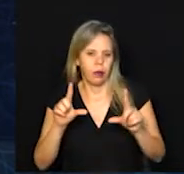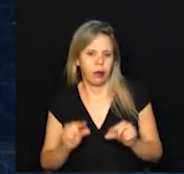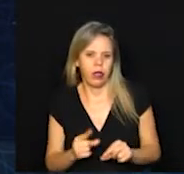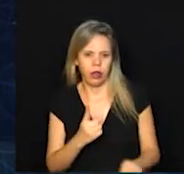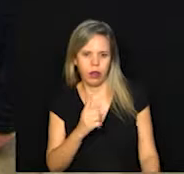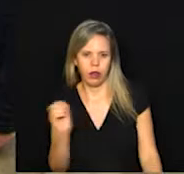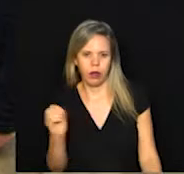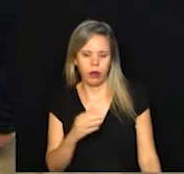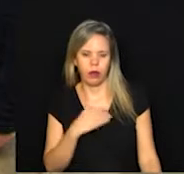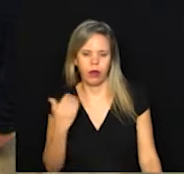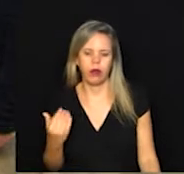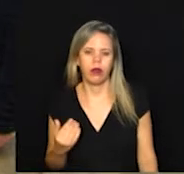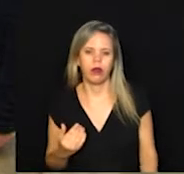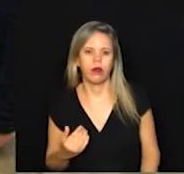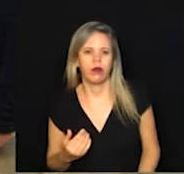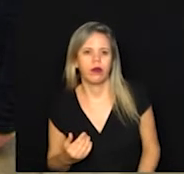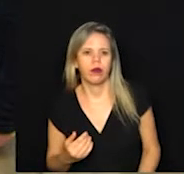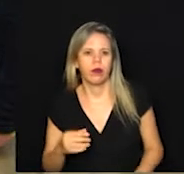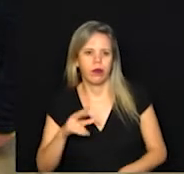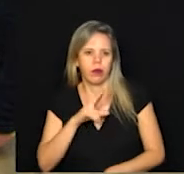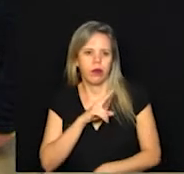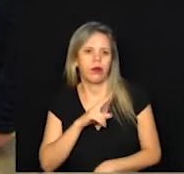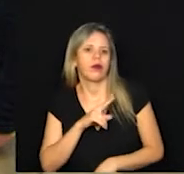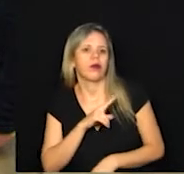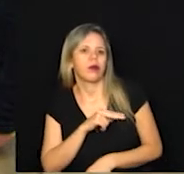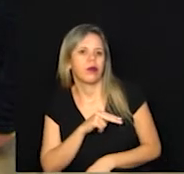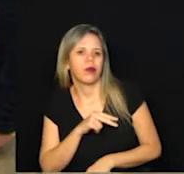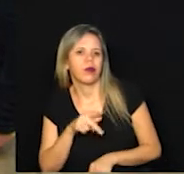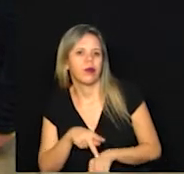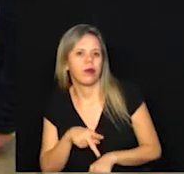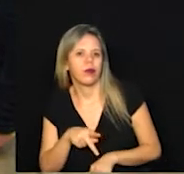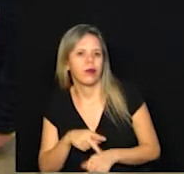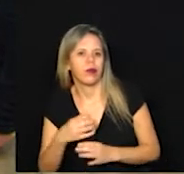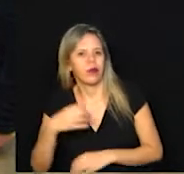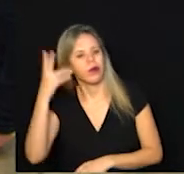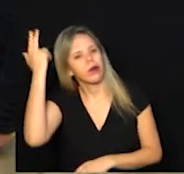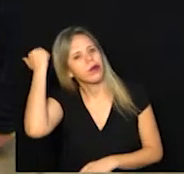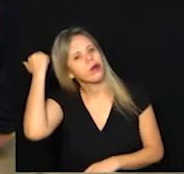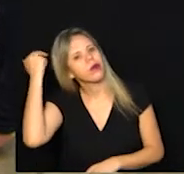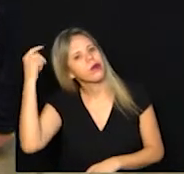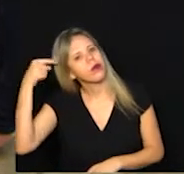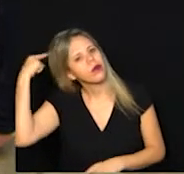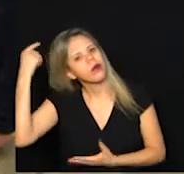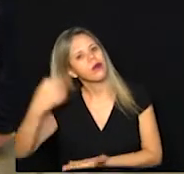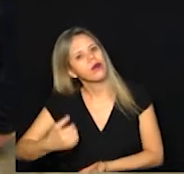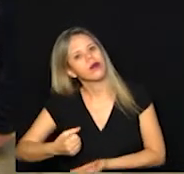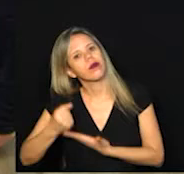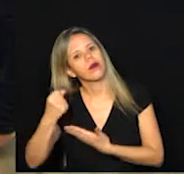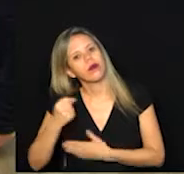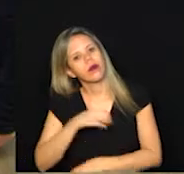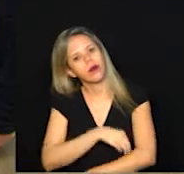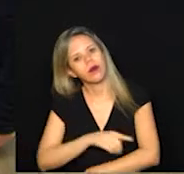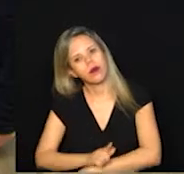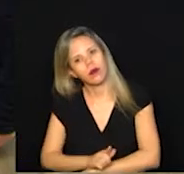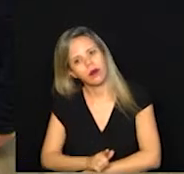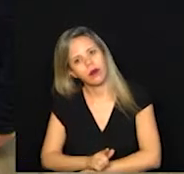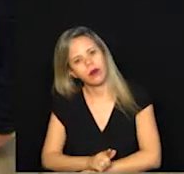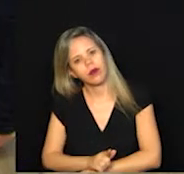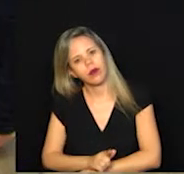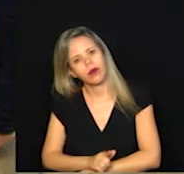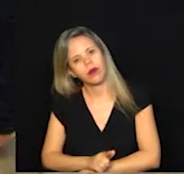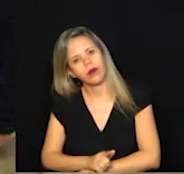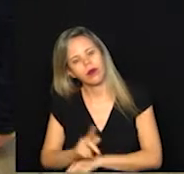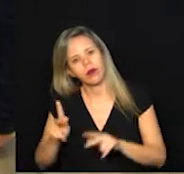óbitos aqui na RMC são Artur Nogueira, Pedreira, Engenheiro Coelho, Santo Antônio de Posse, Morungaba